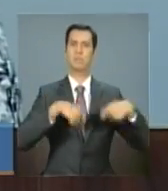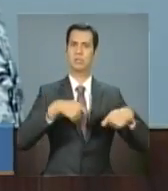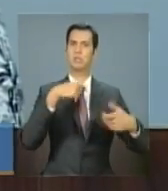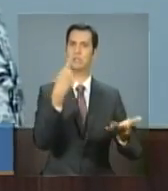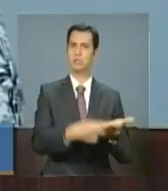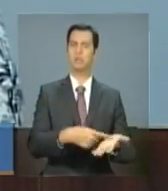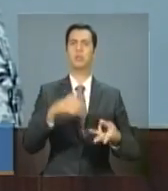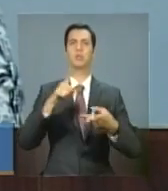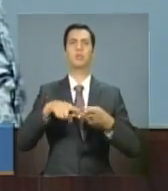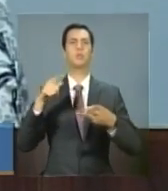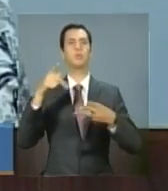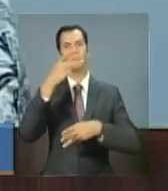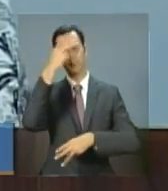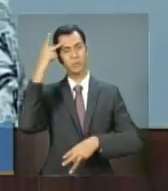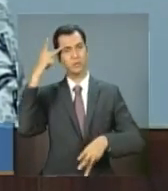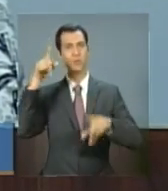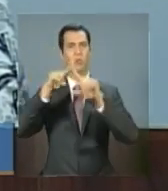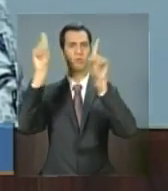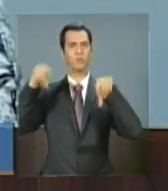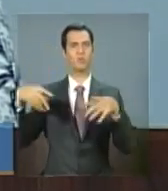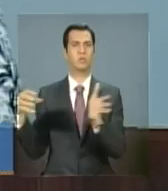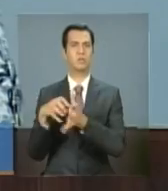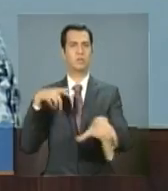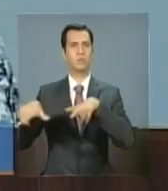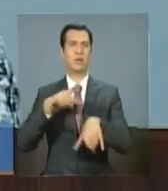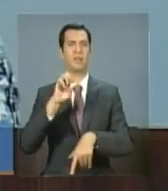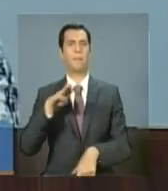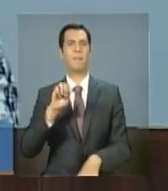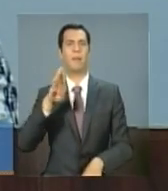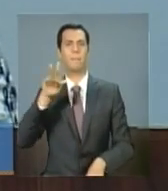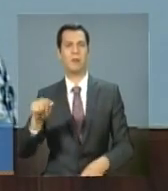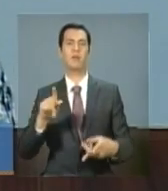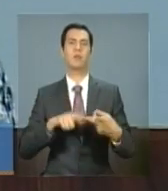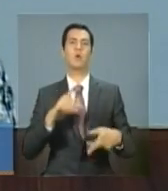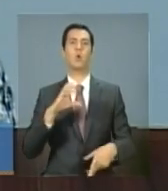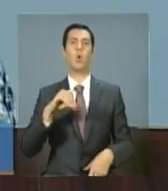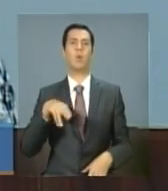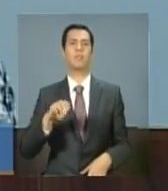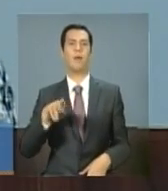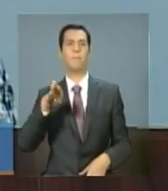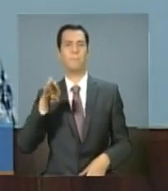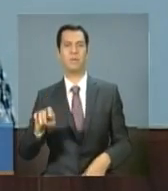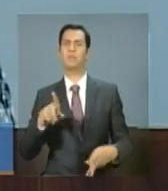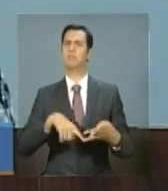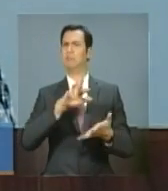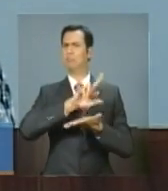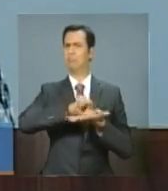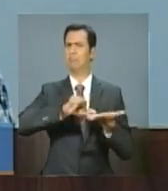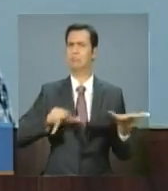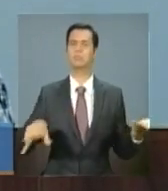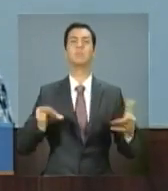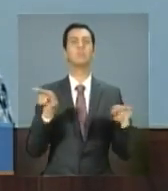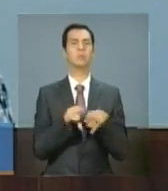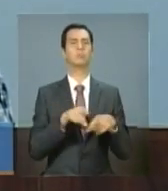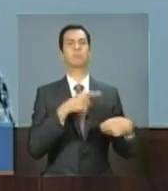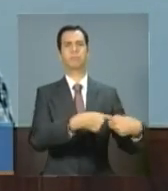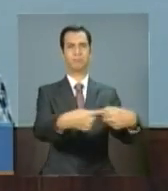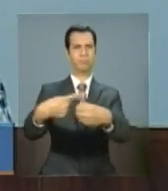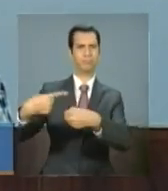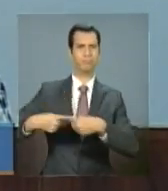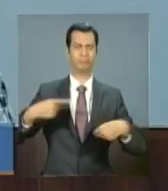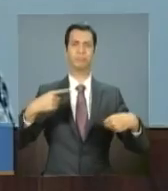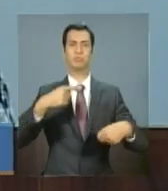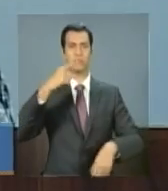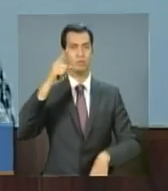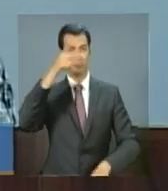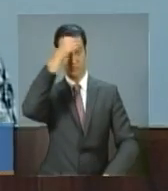contar com o nosso pessoal da Embrapa, da Conab, e, da mesma forma, nos municípios, com os gestores municipais das